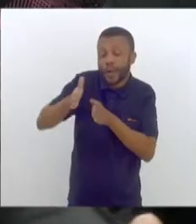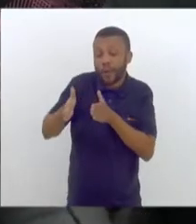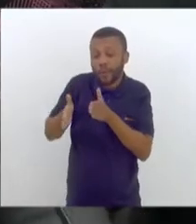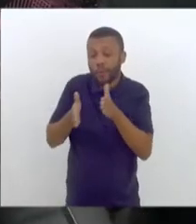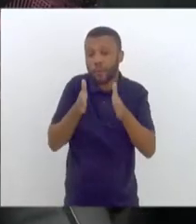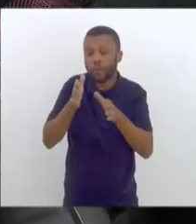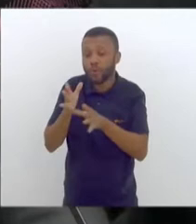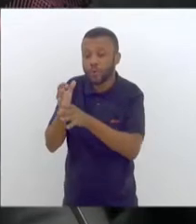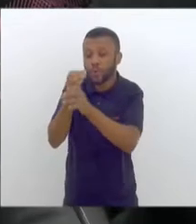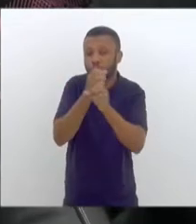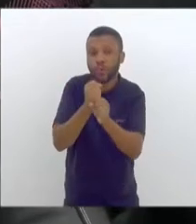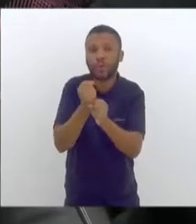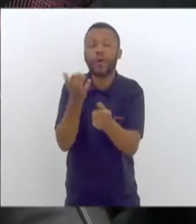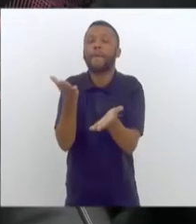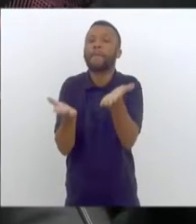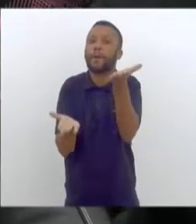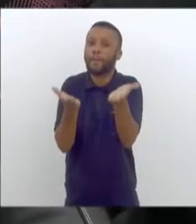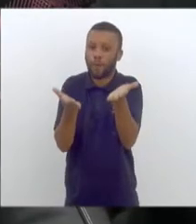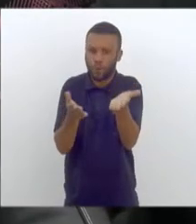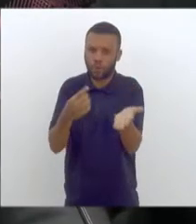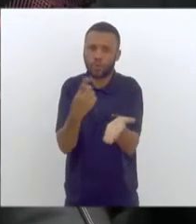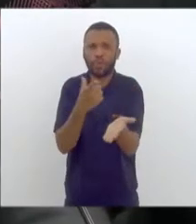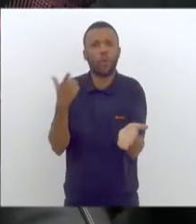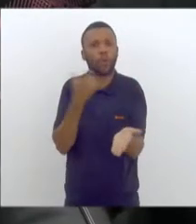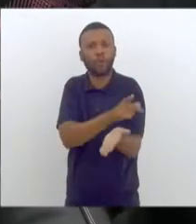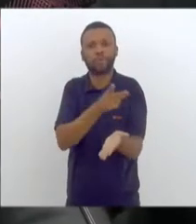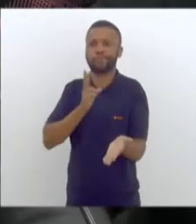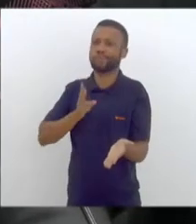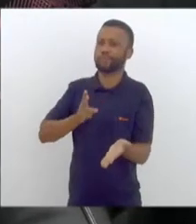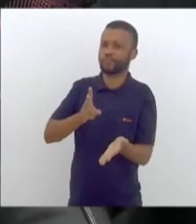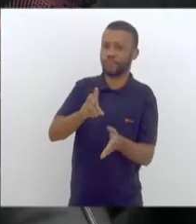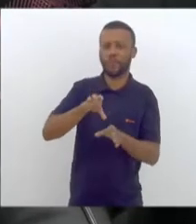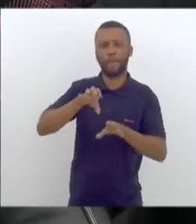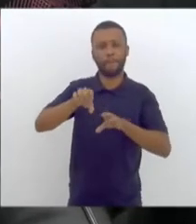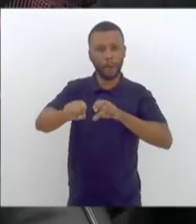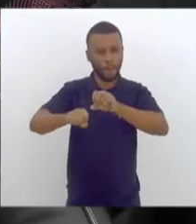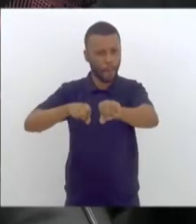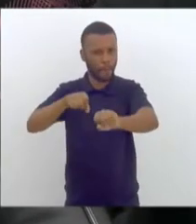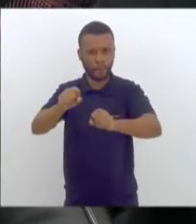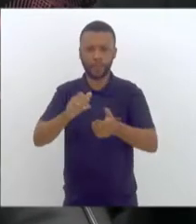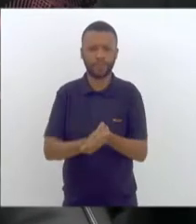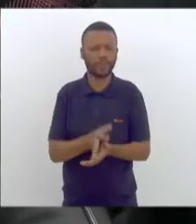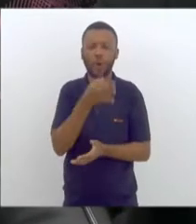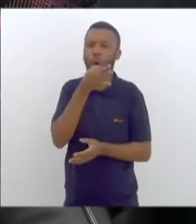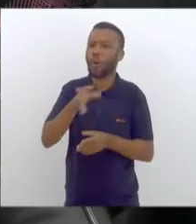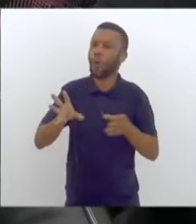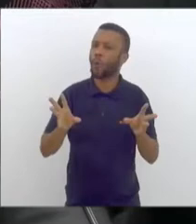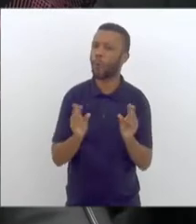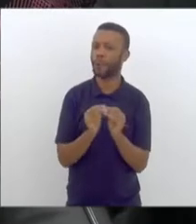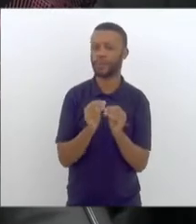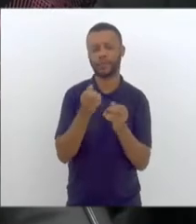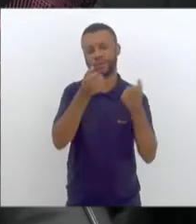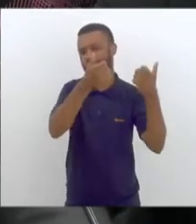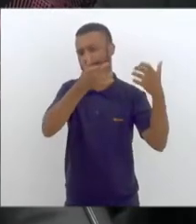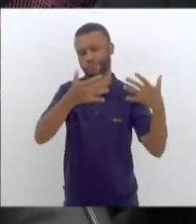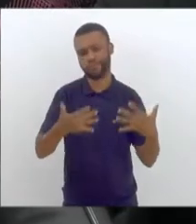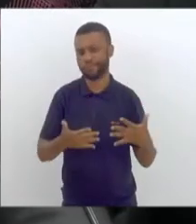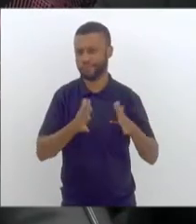vai ser perseguido Então é só comentários só que eu queria fazer